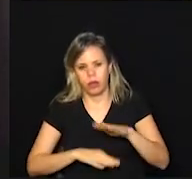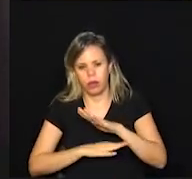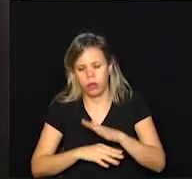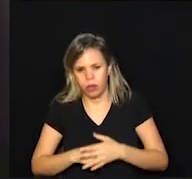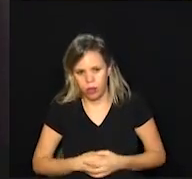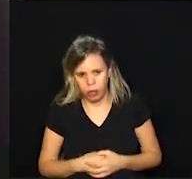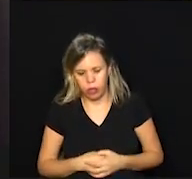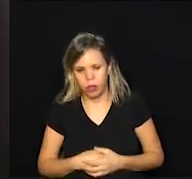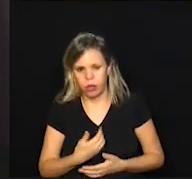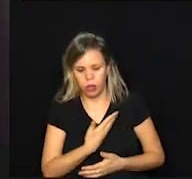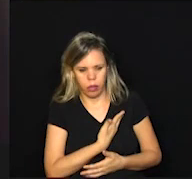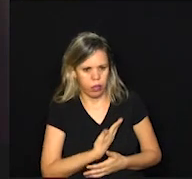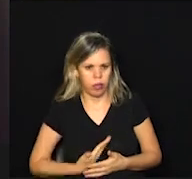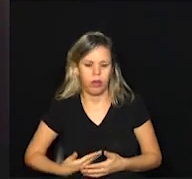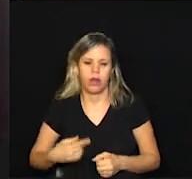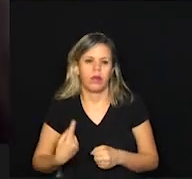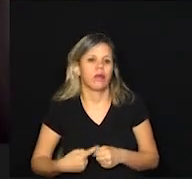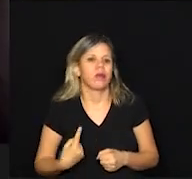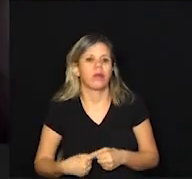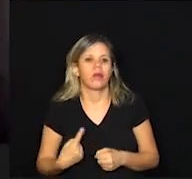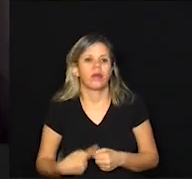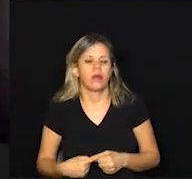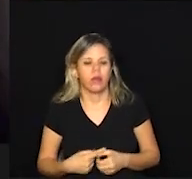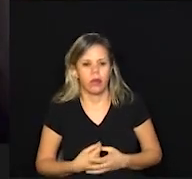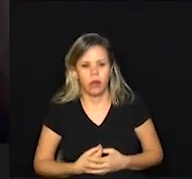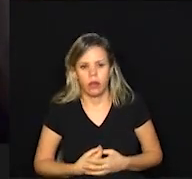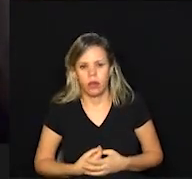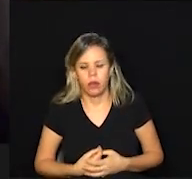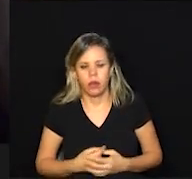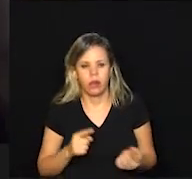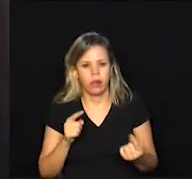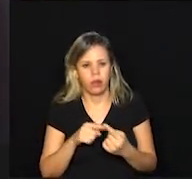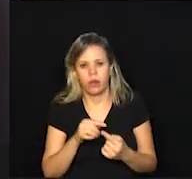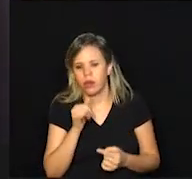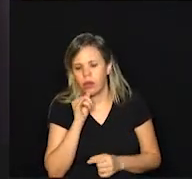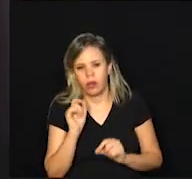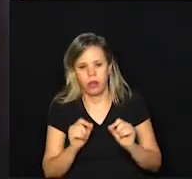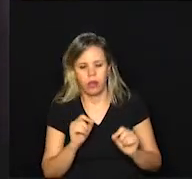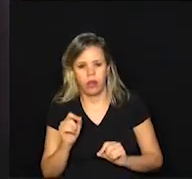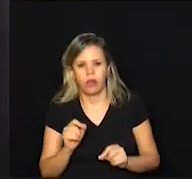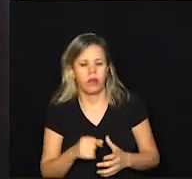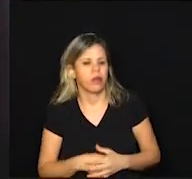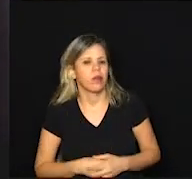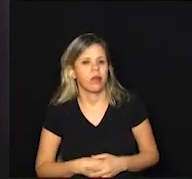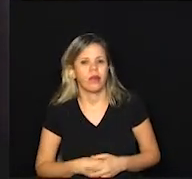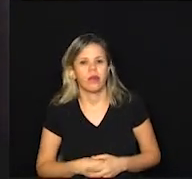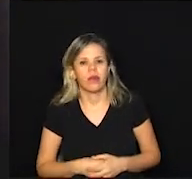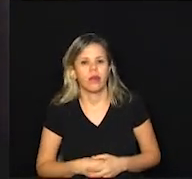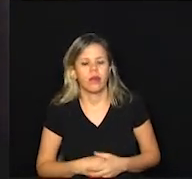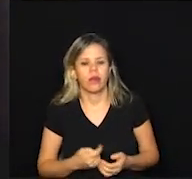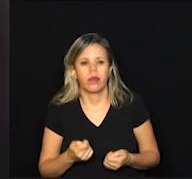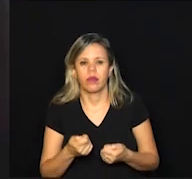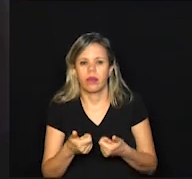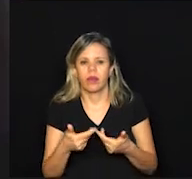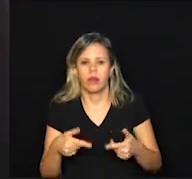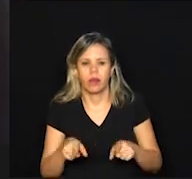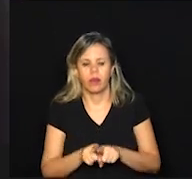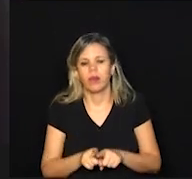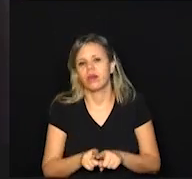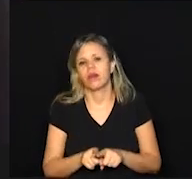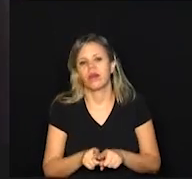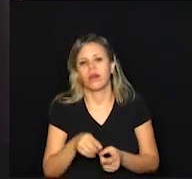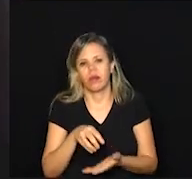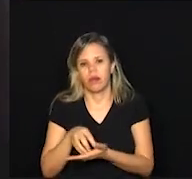casa e pelo governo municipal e no sentido de benefício de um